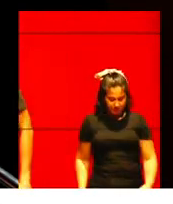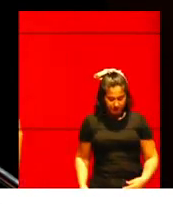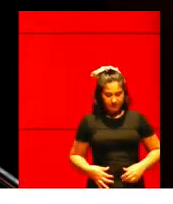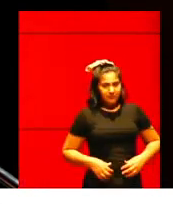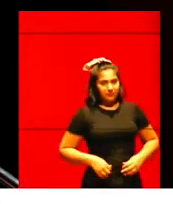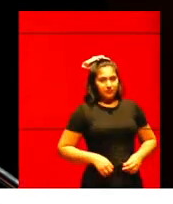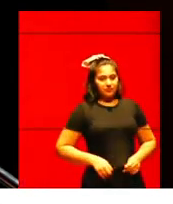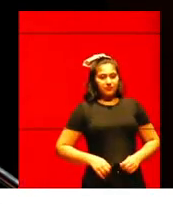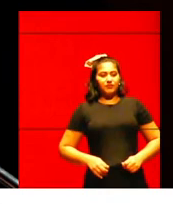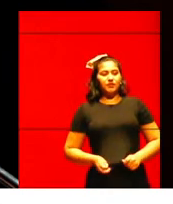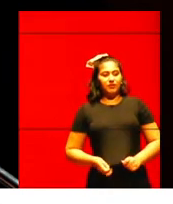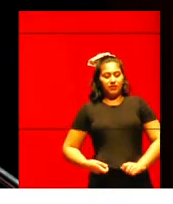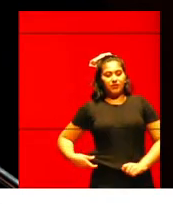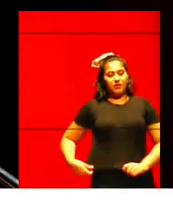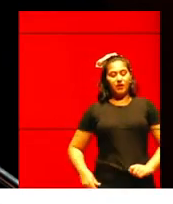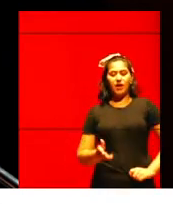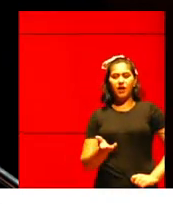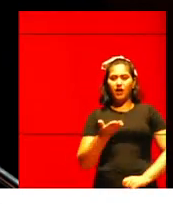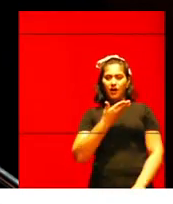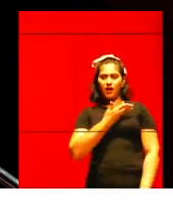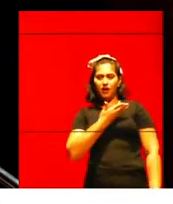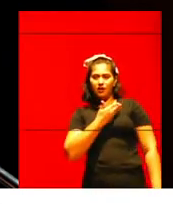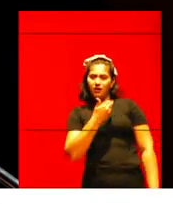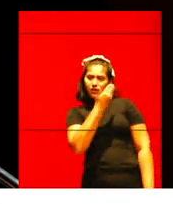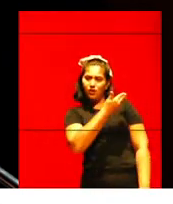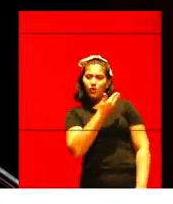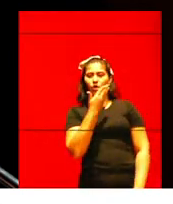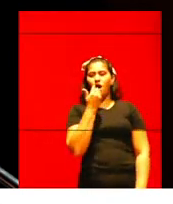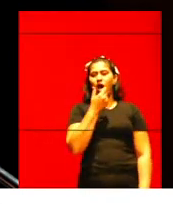uma vez eu estava comendo bolacha água sal